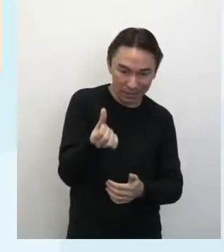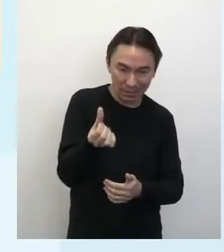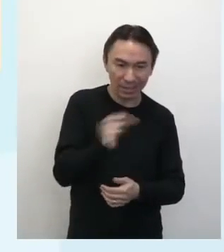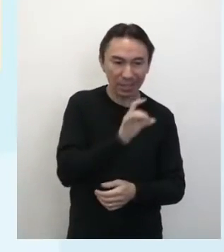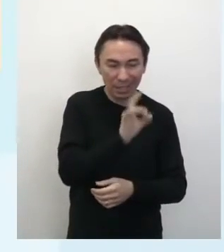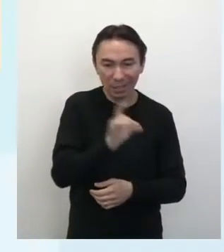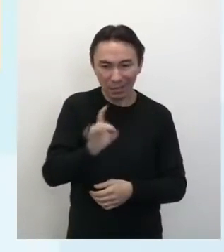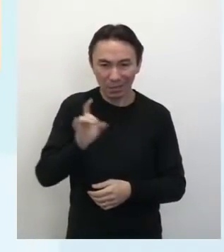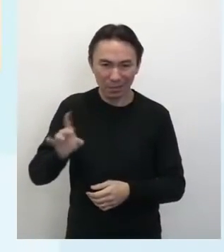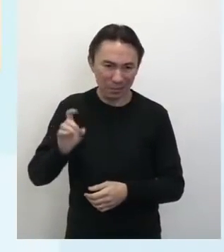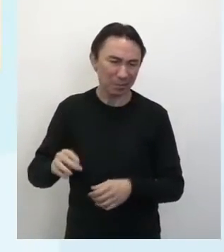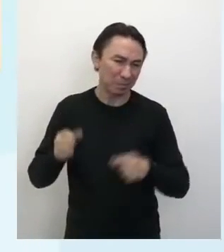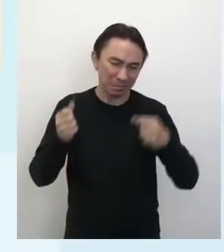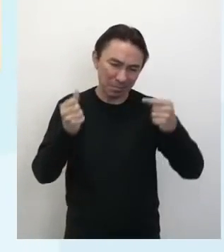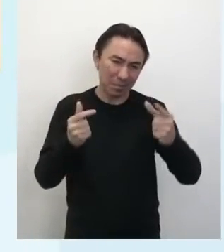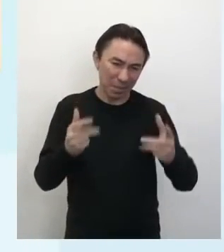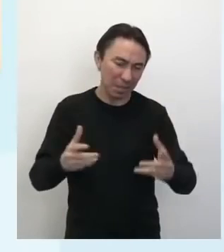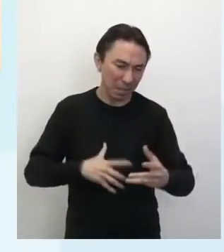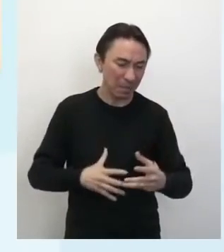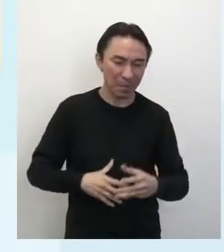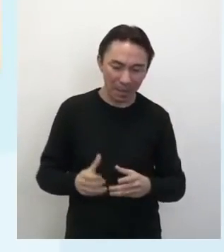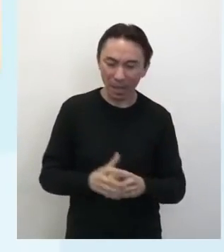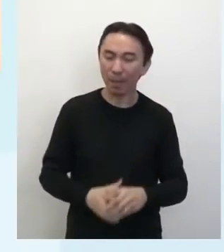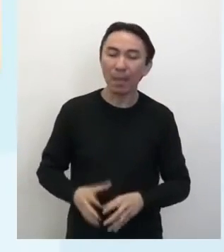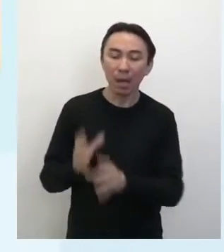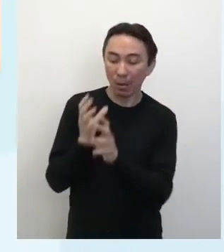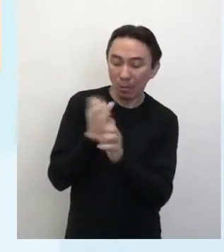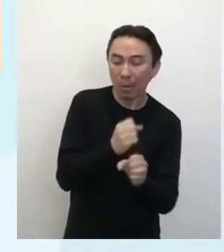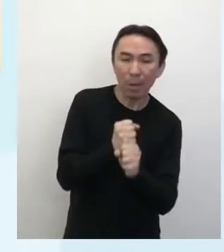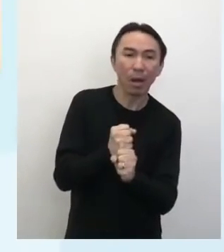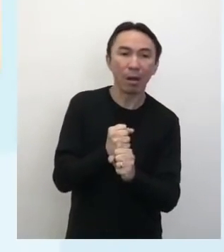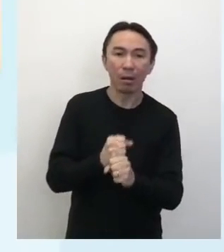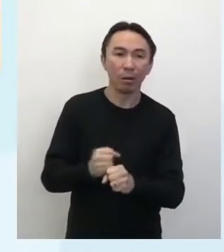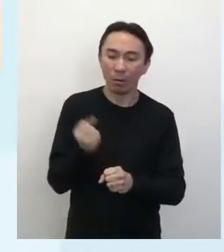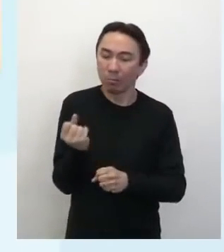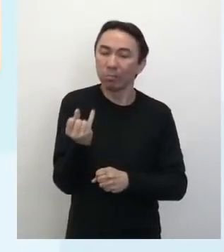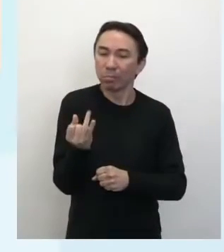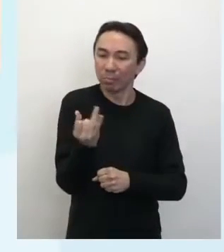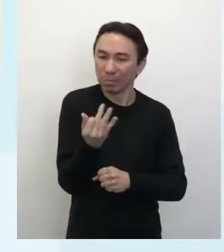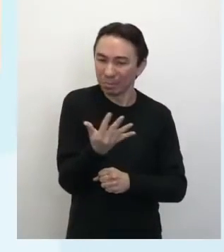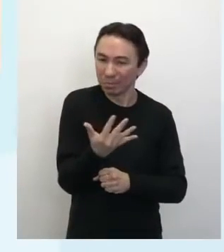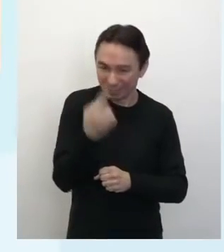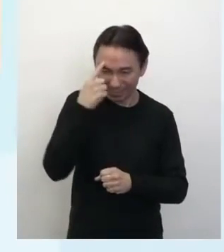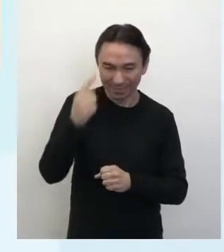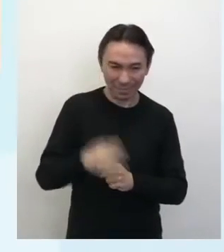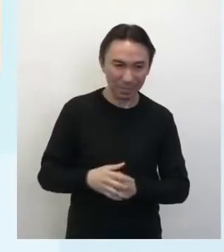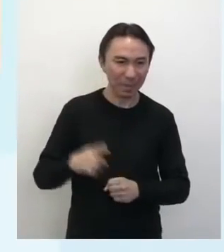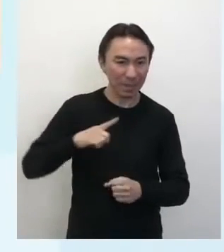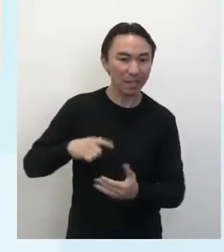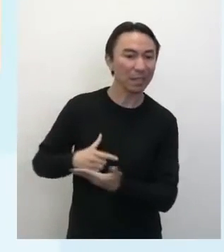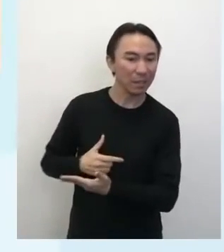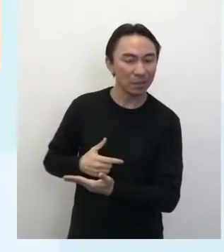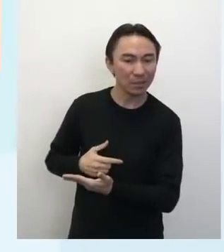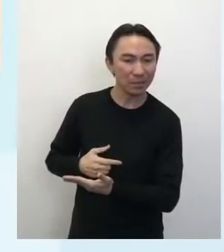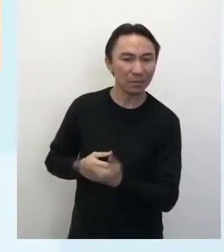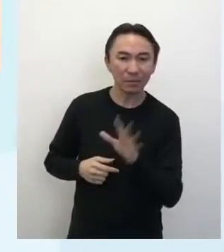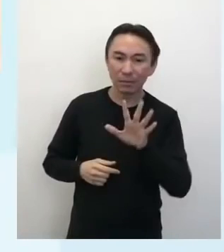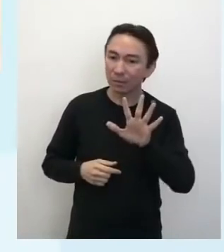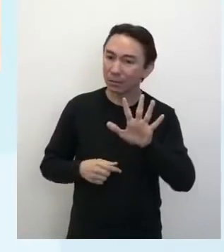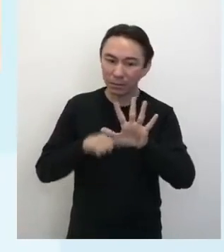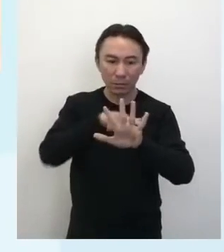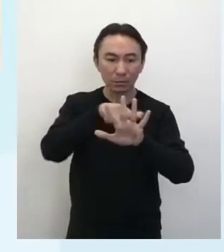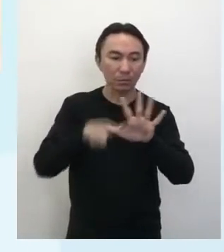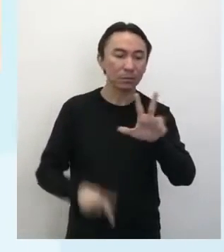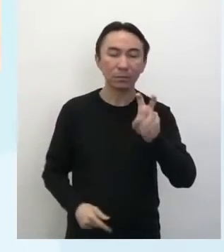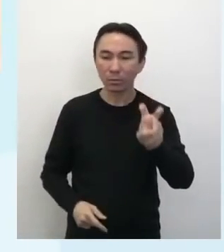grandeza, né? Grandeza é tudo aquilo que pode ser medido, contado, né? Mas nós só temos aí 5 instrumentos, né, Jonas? Olha que legal, né?